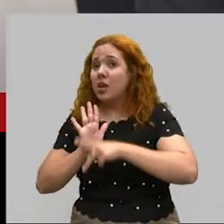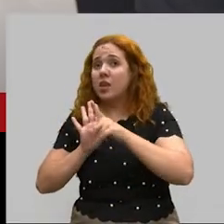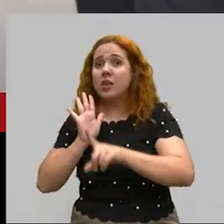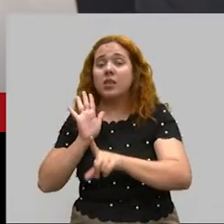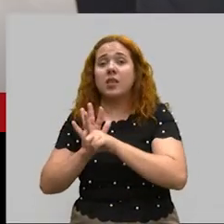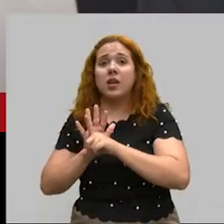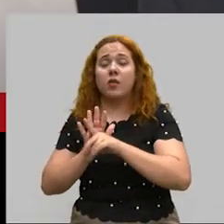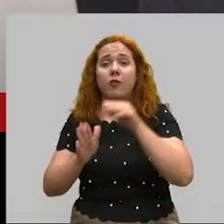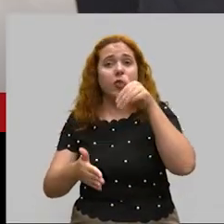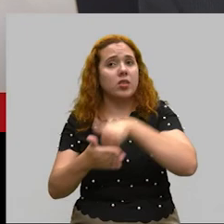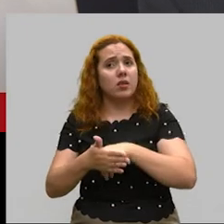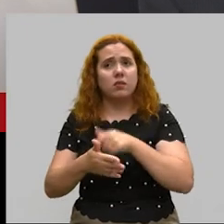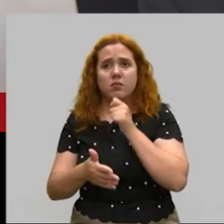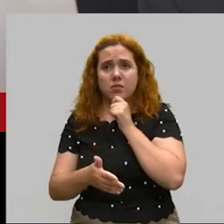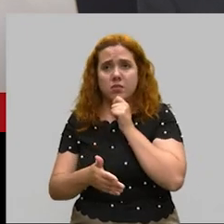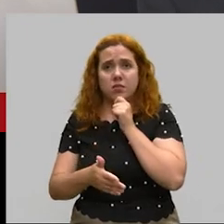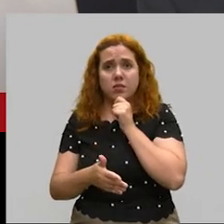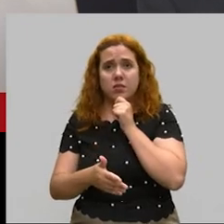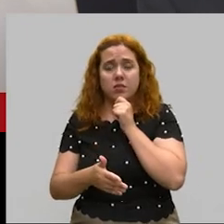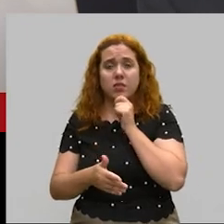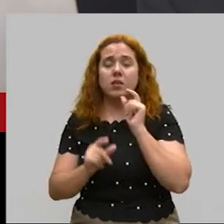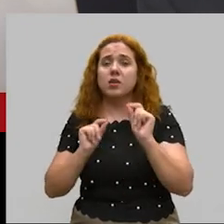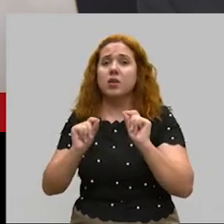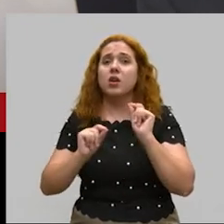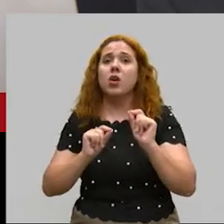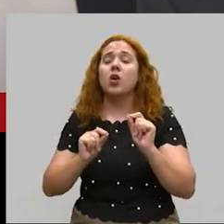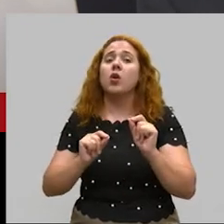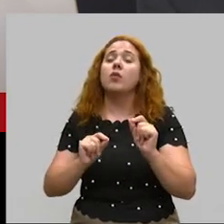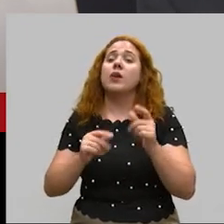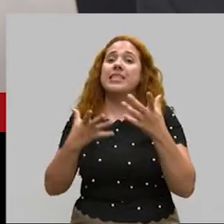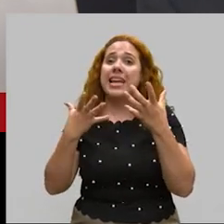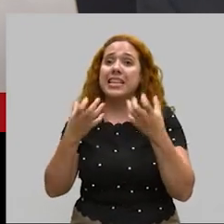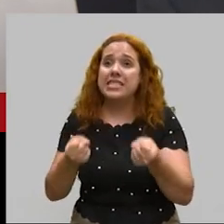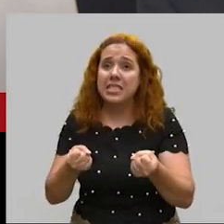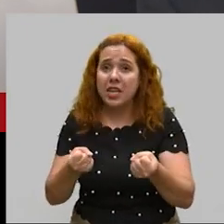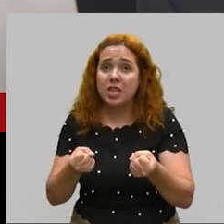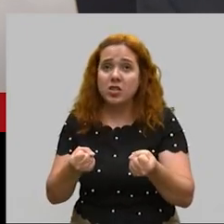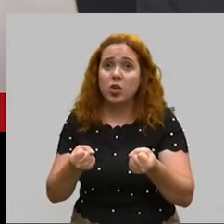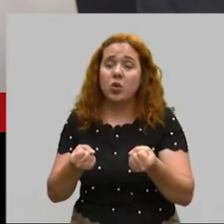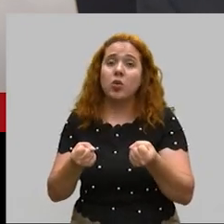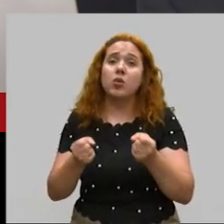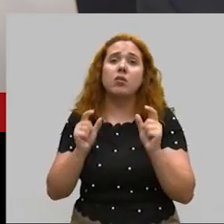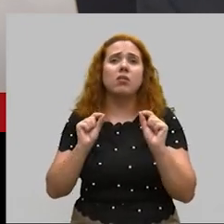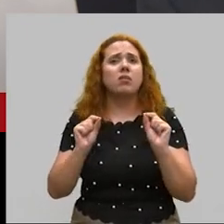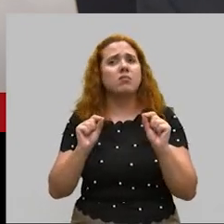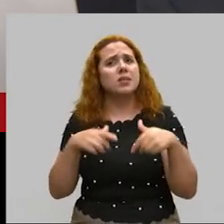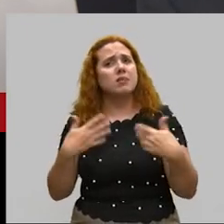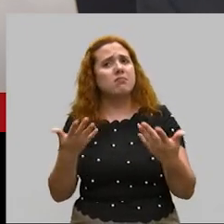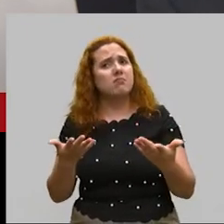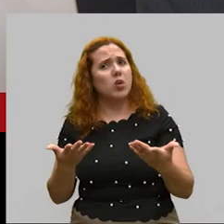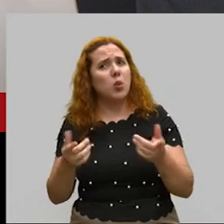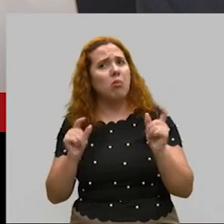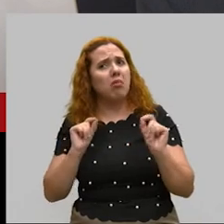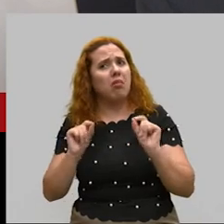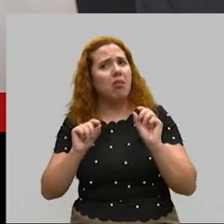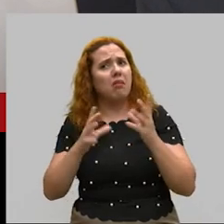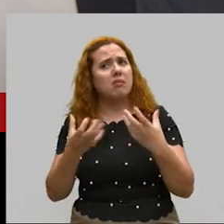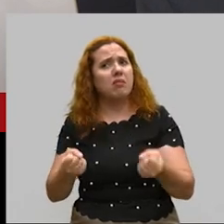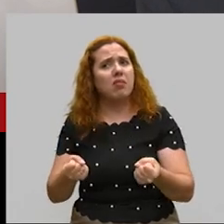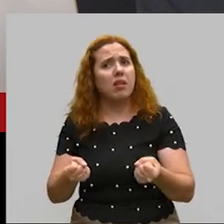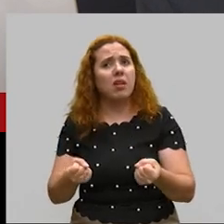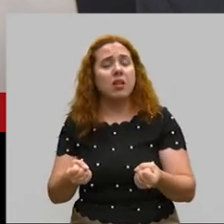para ser é para que a gente aprove diligência o que que quer dizer isso nós vamos